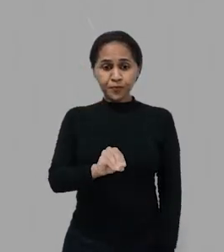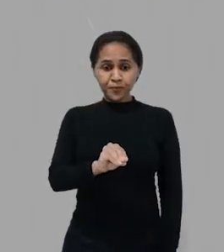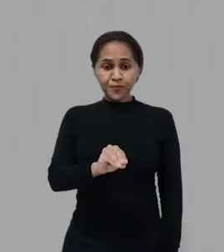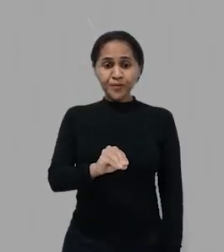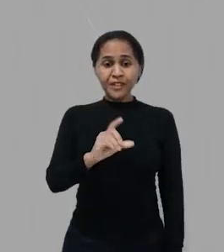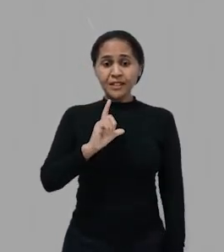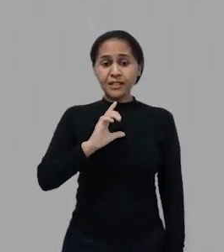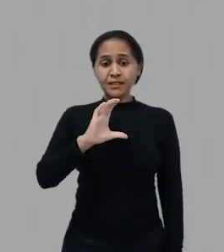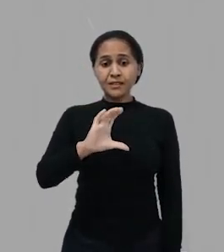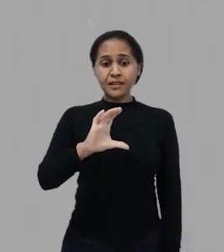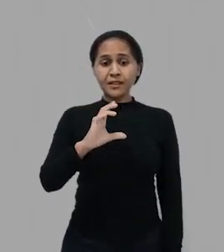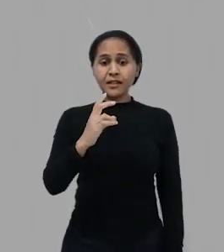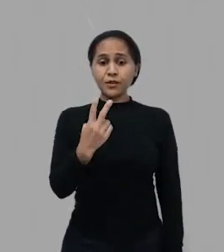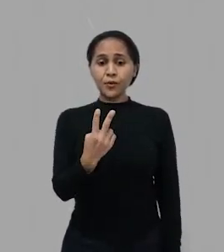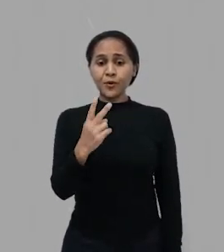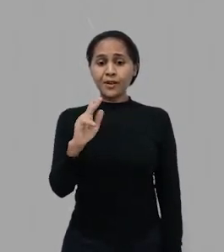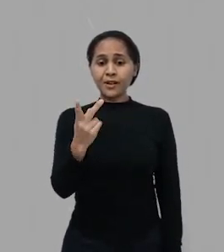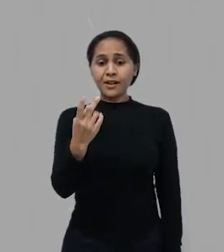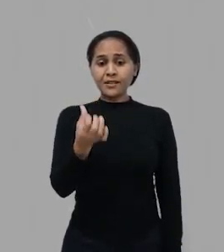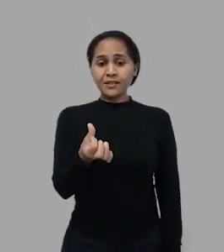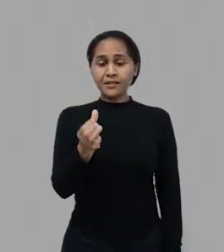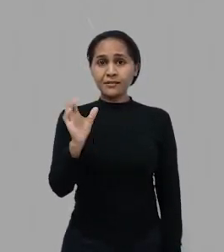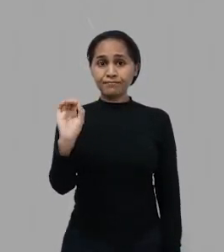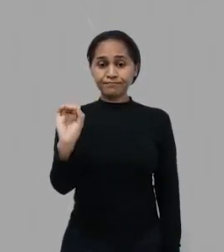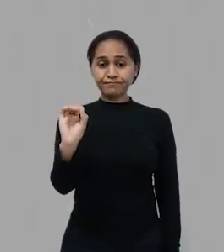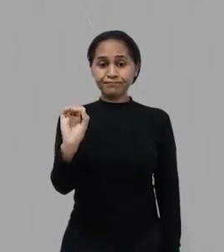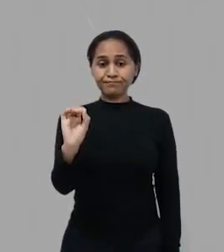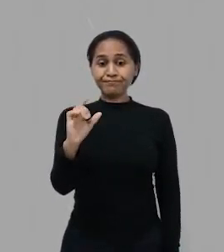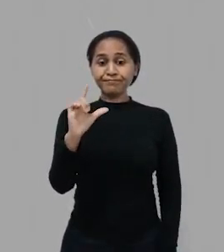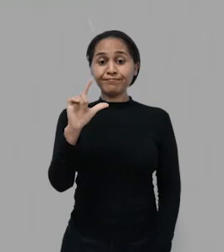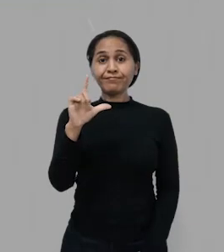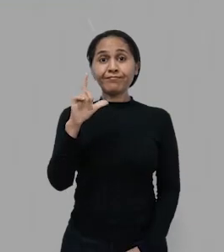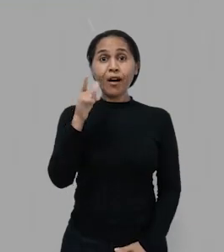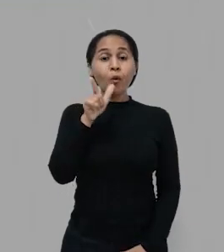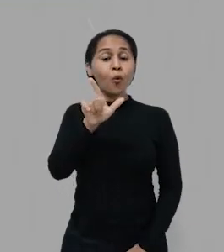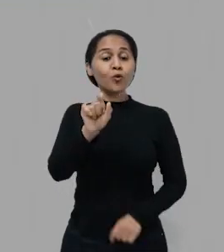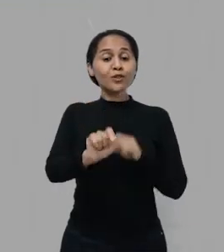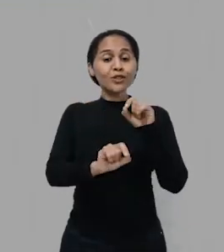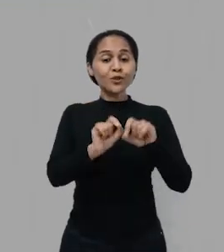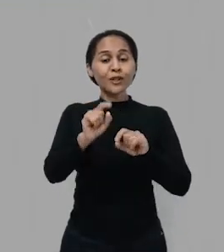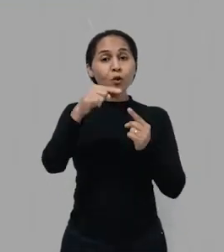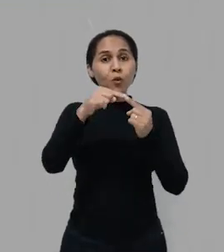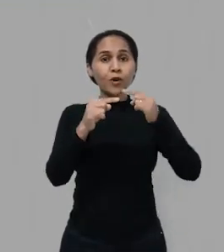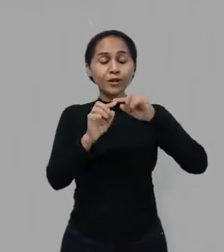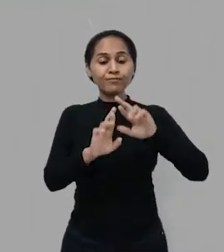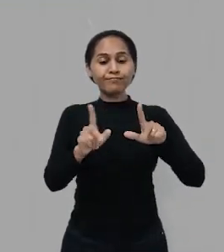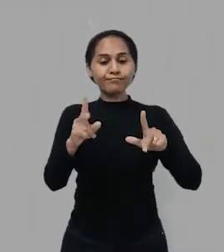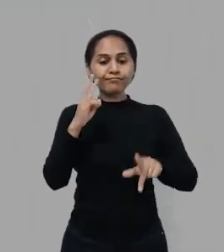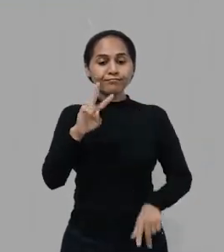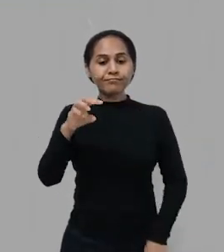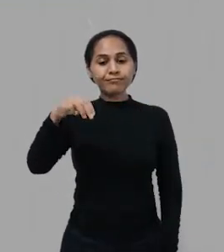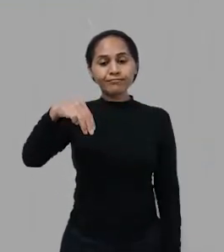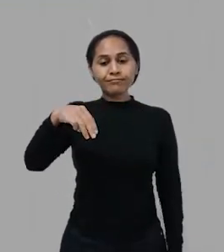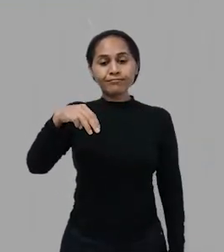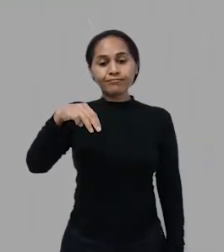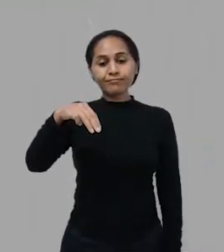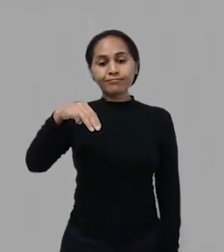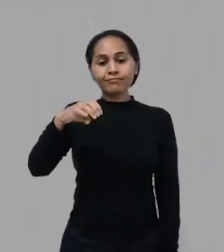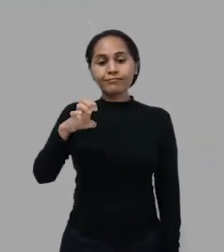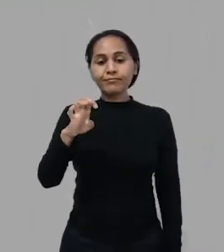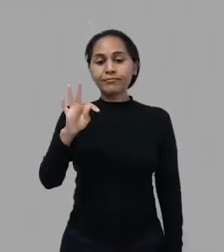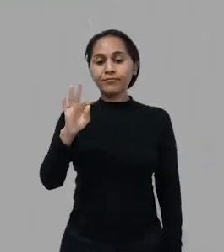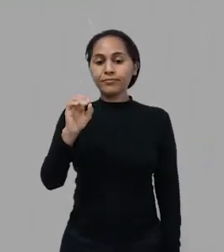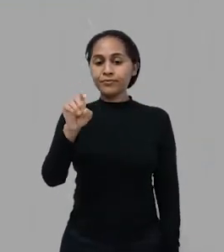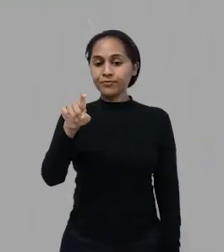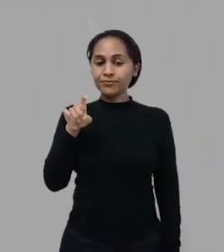oxigênio, turma, eu consigo montar a estrutura do metox-metano. Qual é a função agora? Éter. Então, agora nós